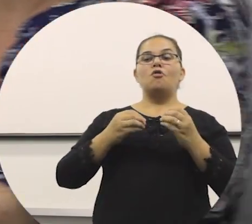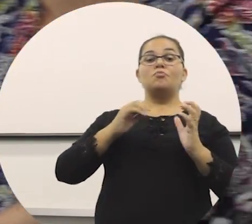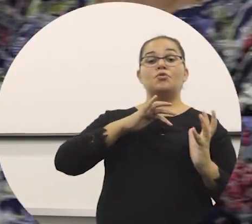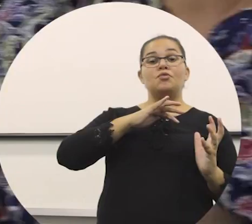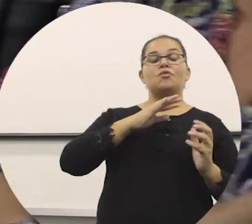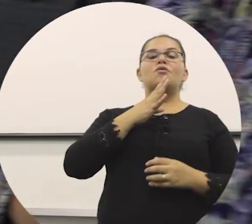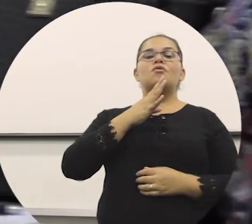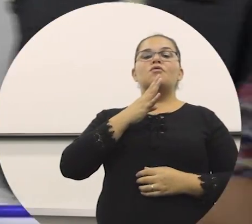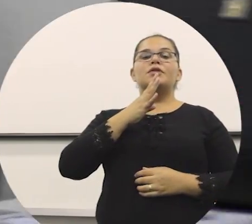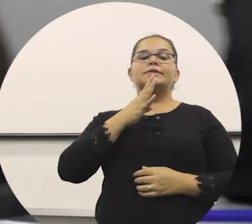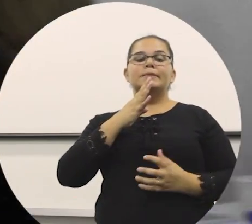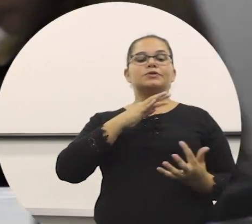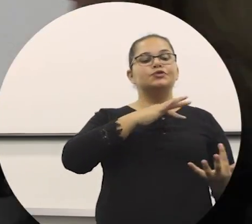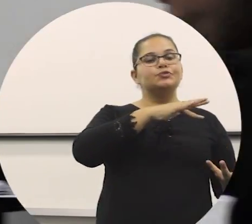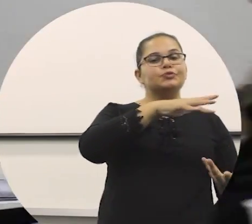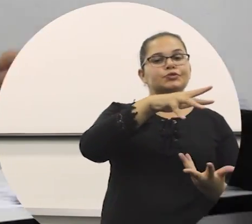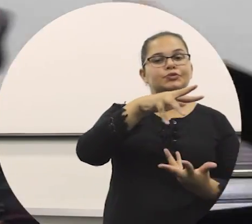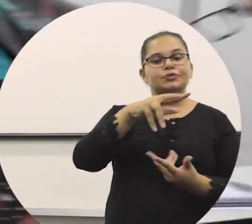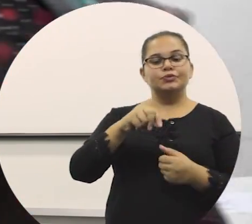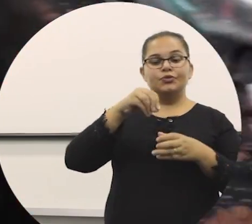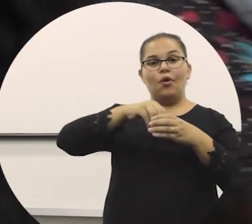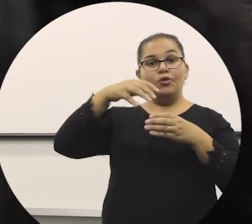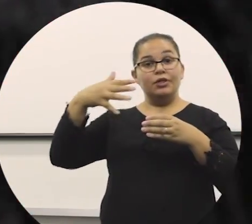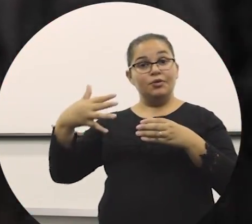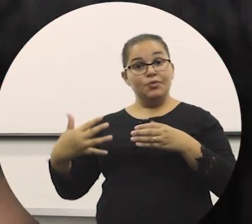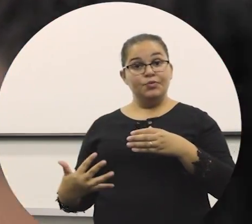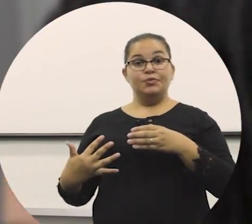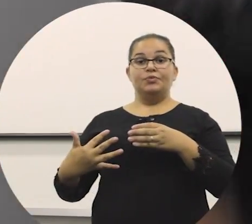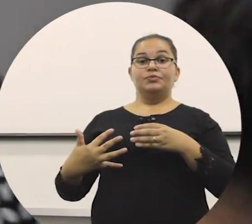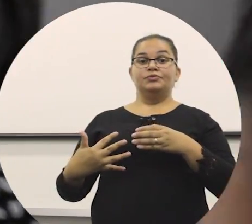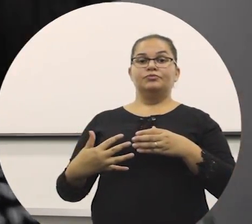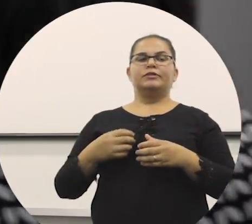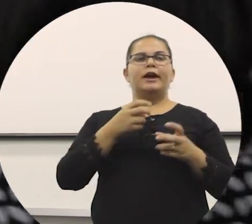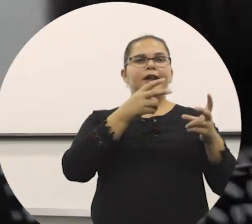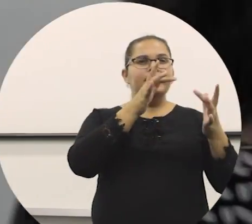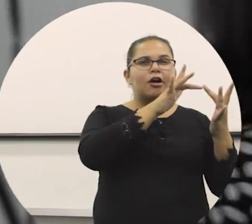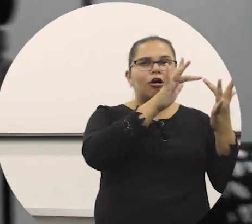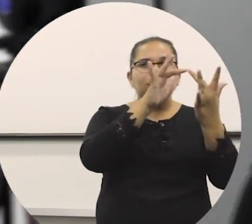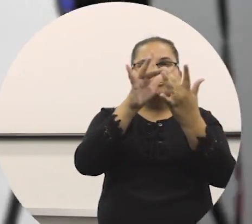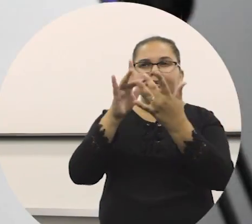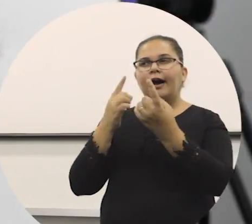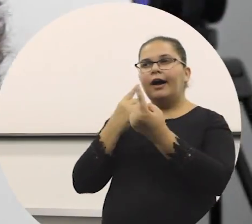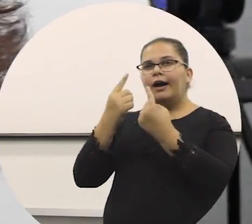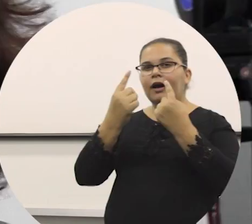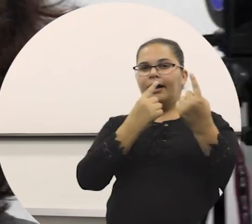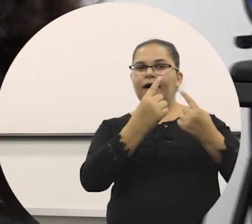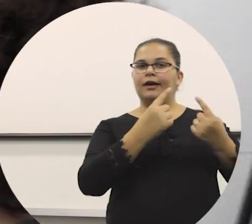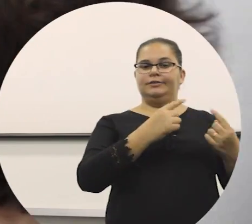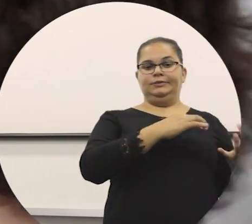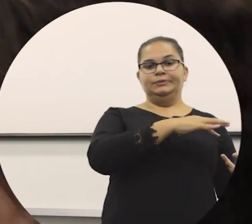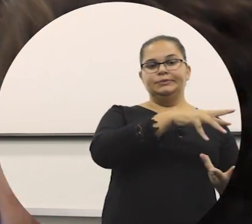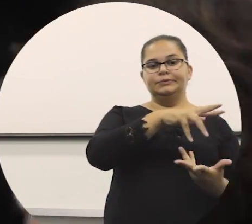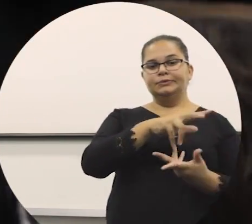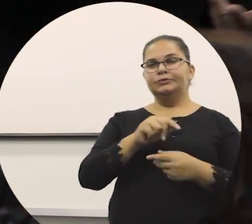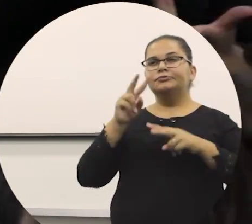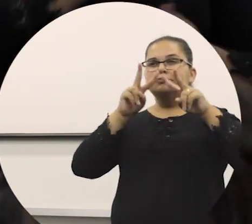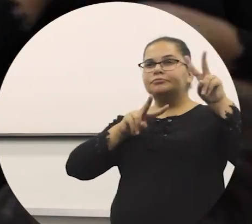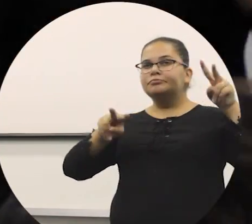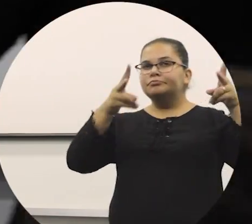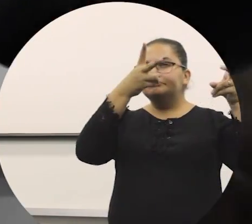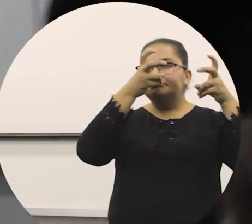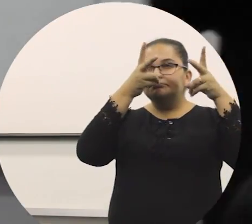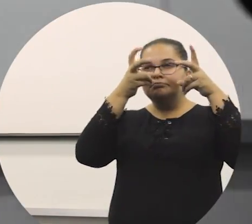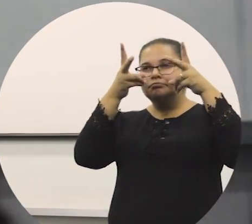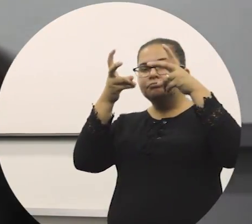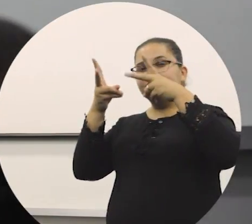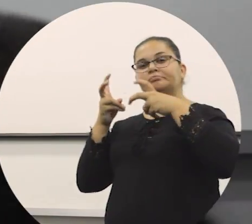mundo, desse conteúdo que é adquirido pelo contato dialógico da criança, ele é